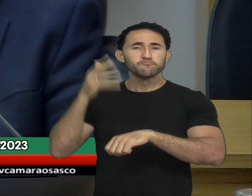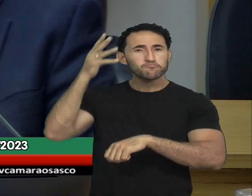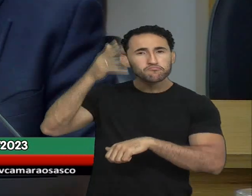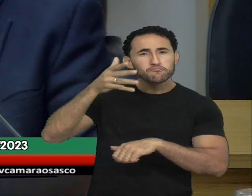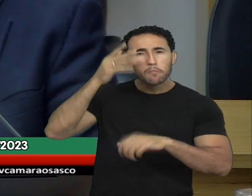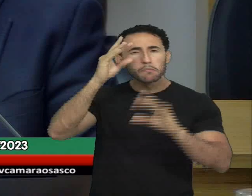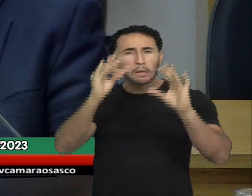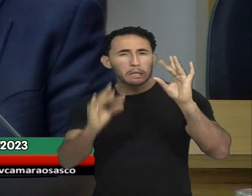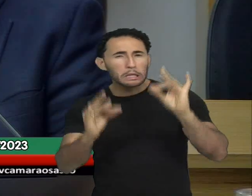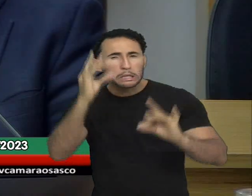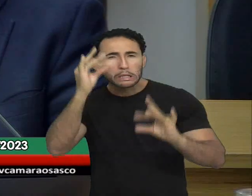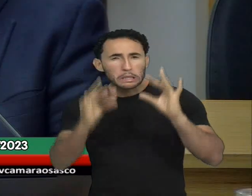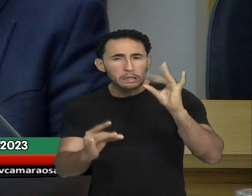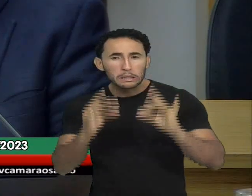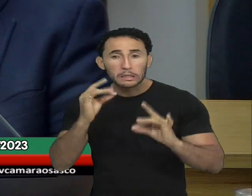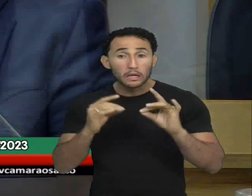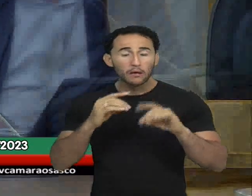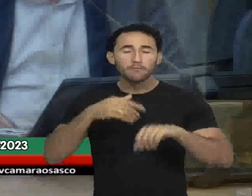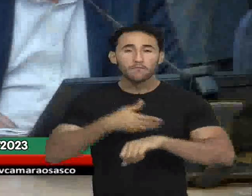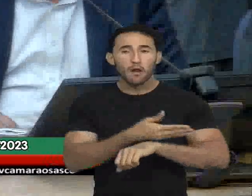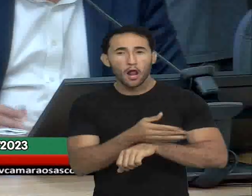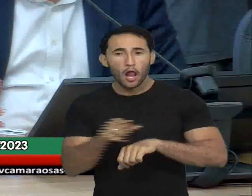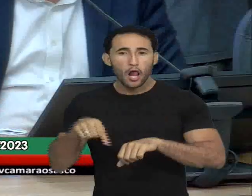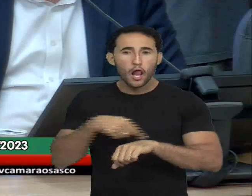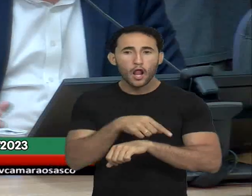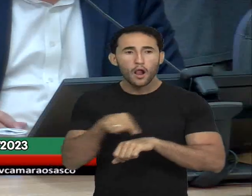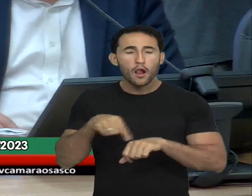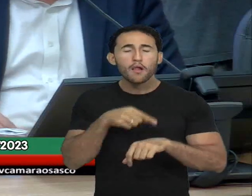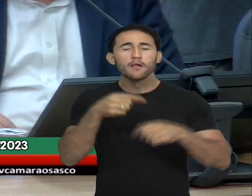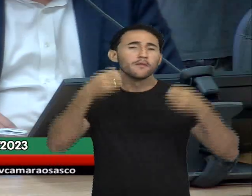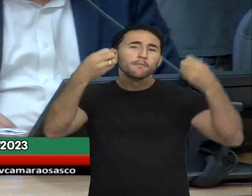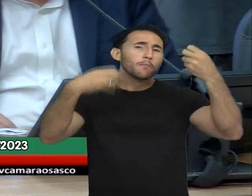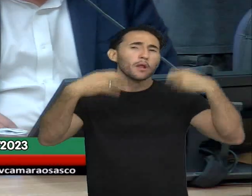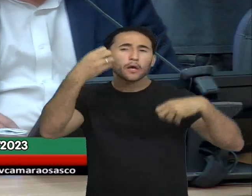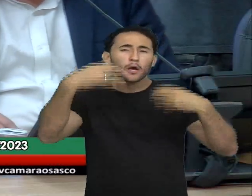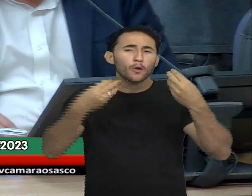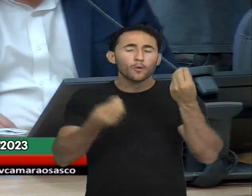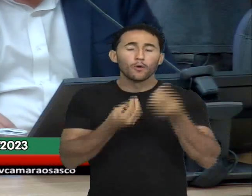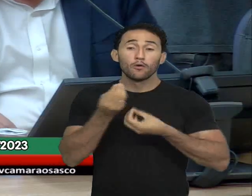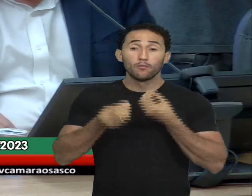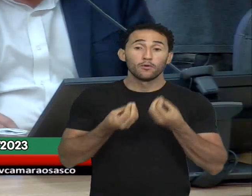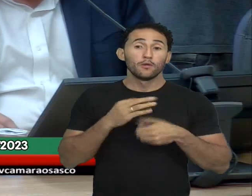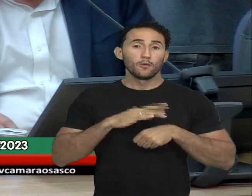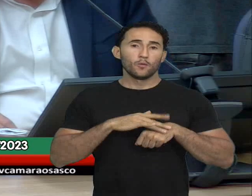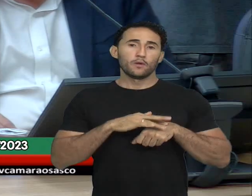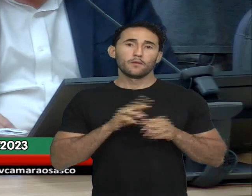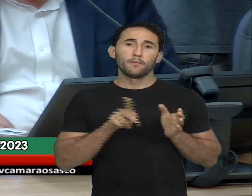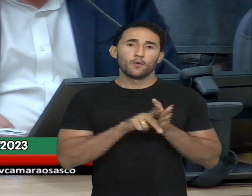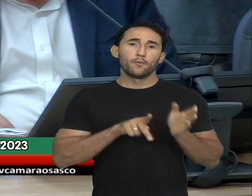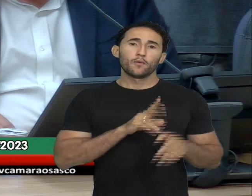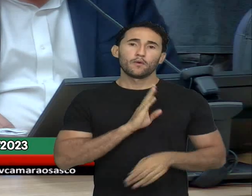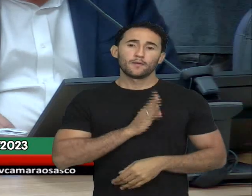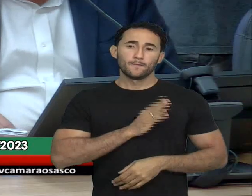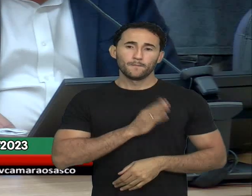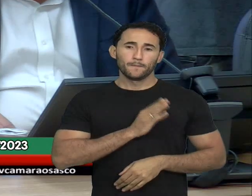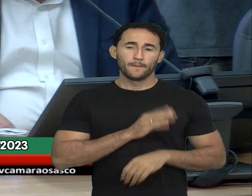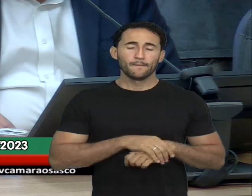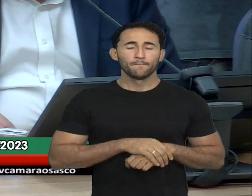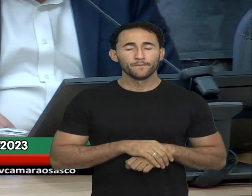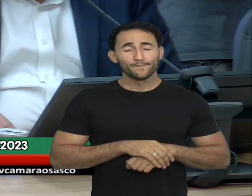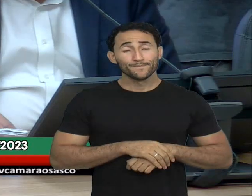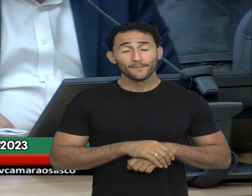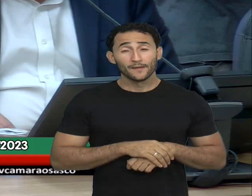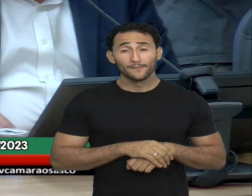dessa tarde, algumas horas, se possível, falando sobre a doença do coração.